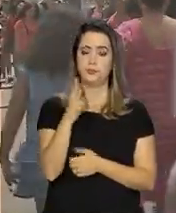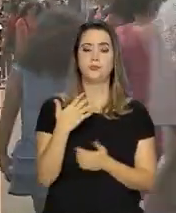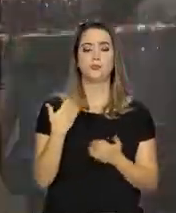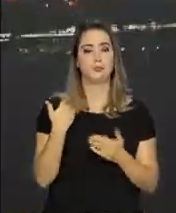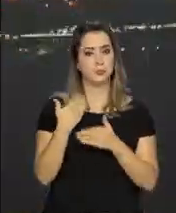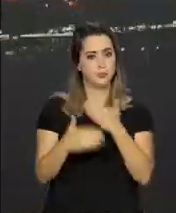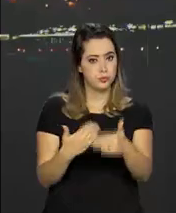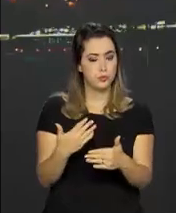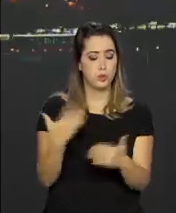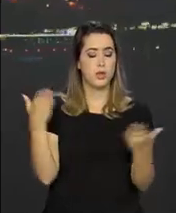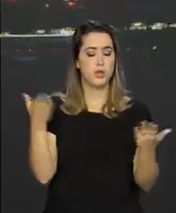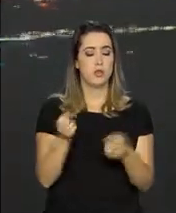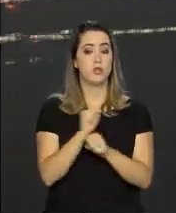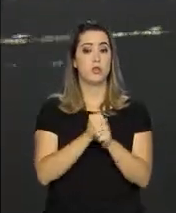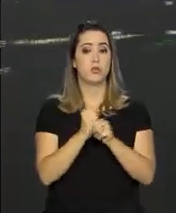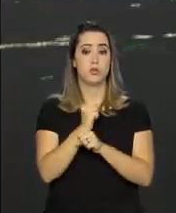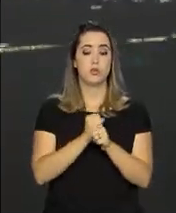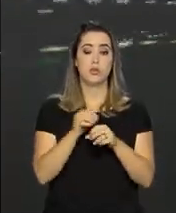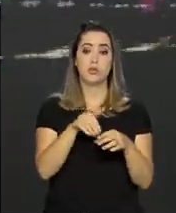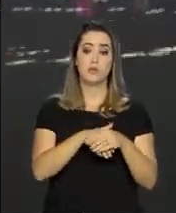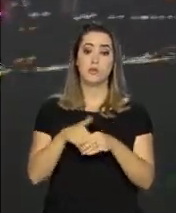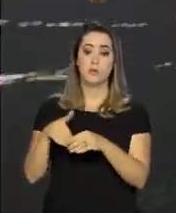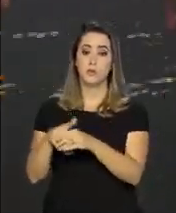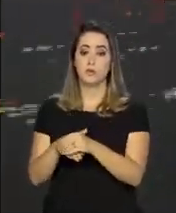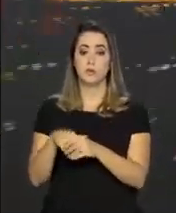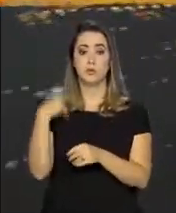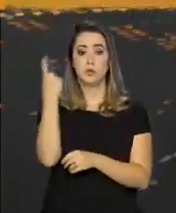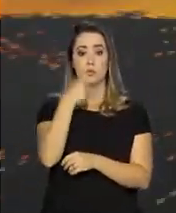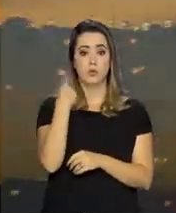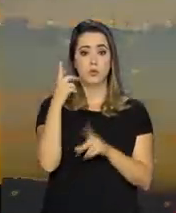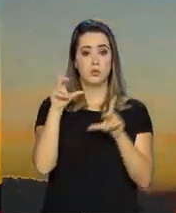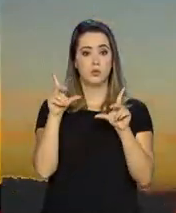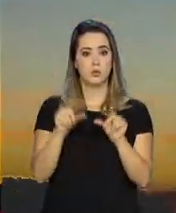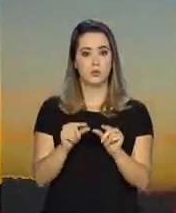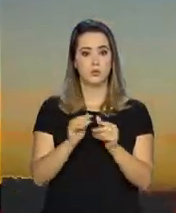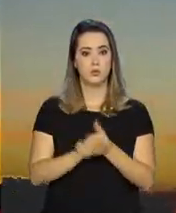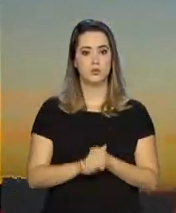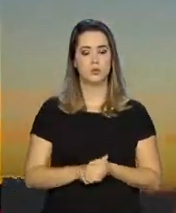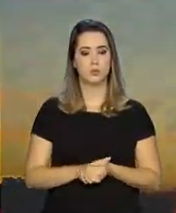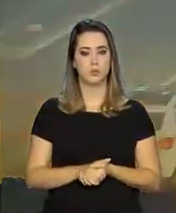seguinte. Este ano, por causa das eleições, o horário será reduzido.